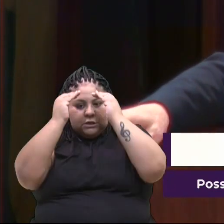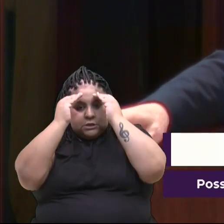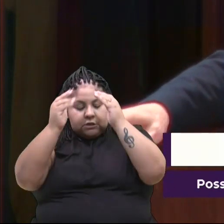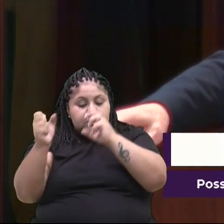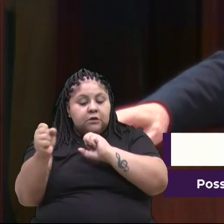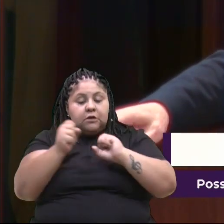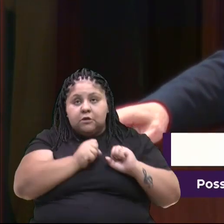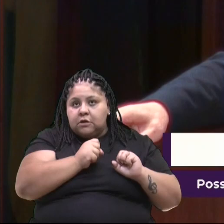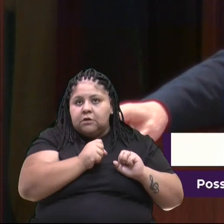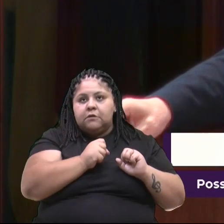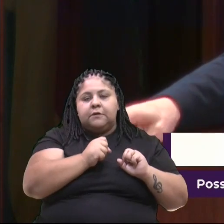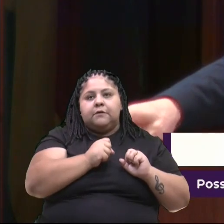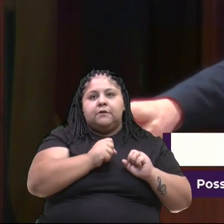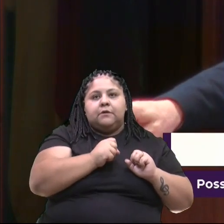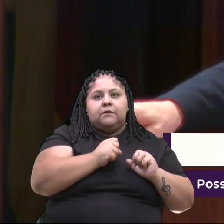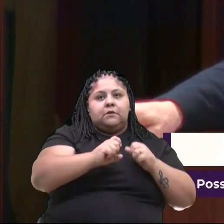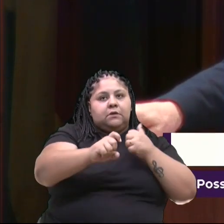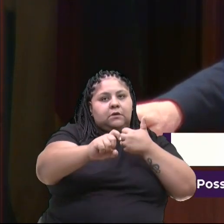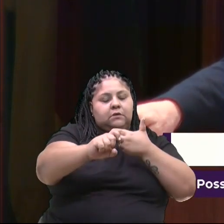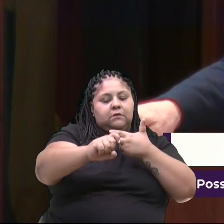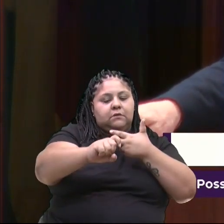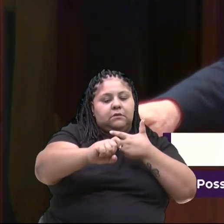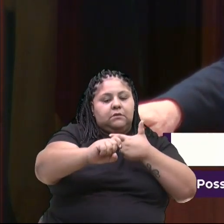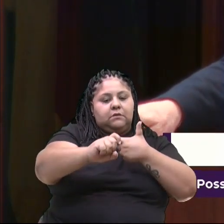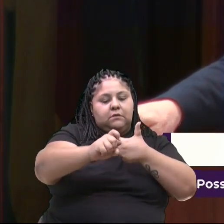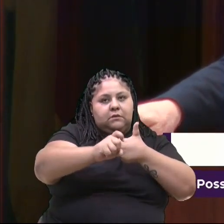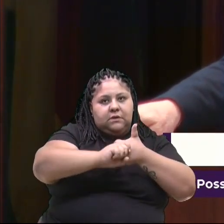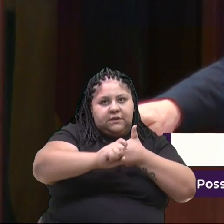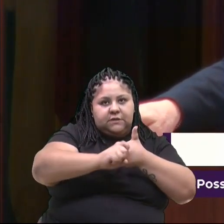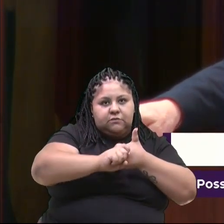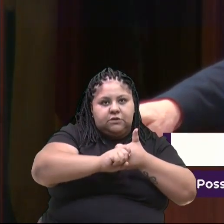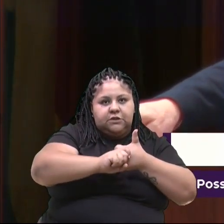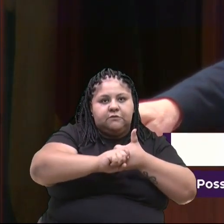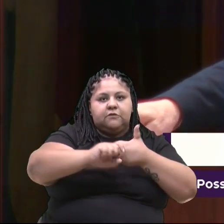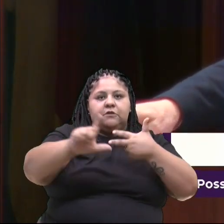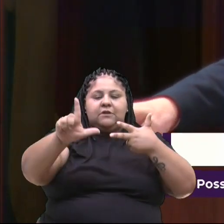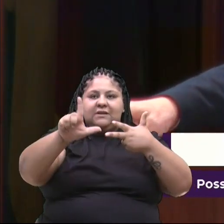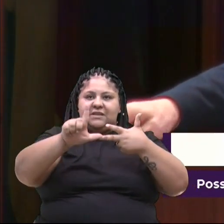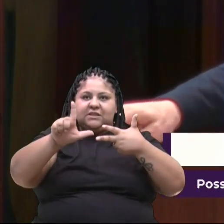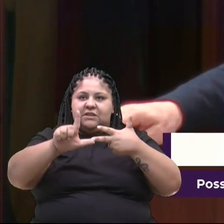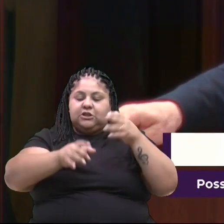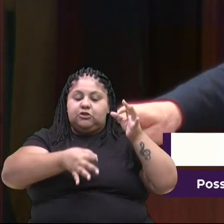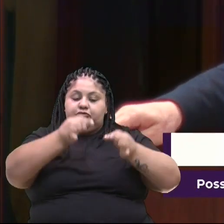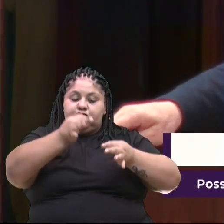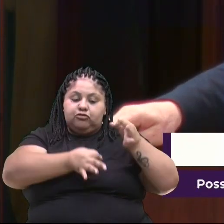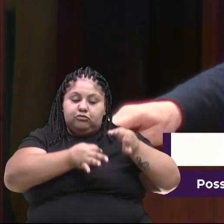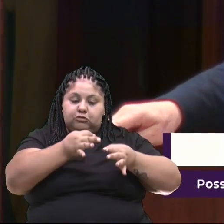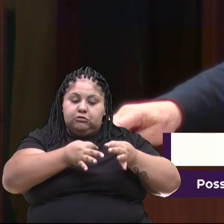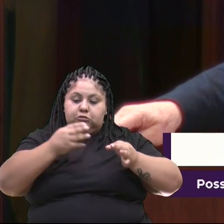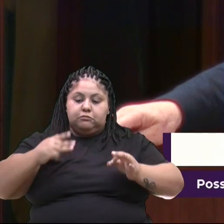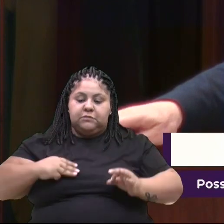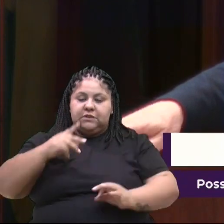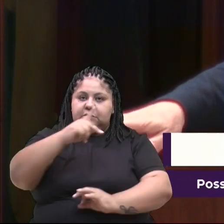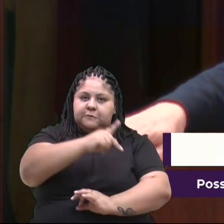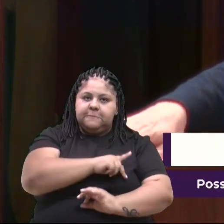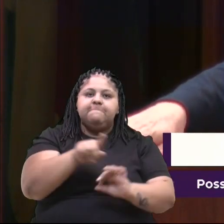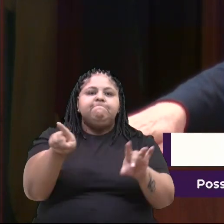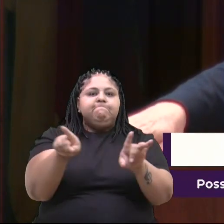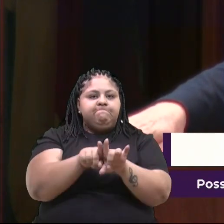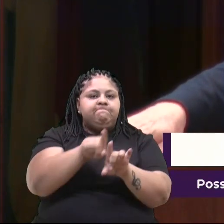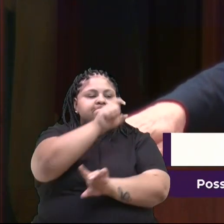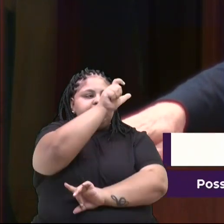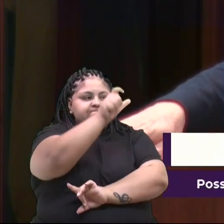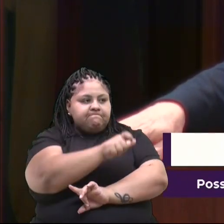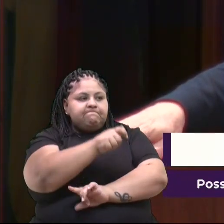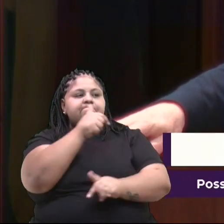poderes, poder executivo com poder legislativo, com o judiciário, com o Ministério Público, e eu tenho certeza que na sua pessoa